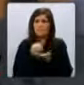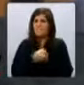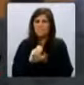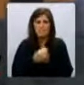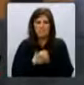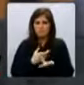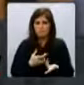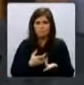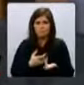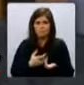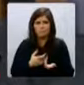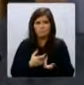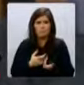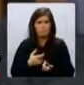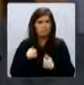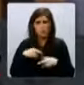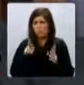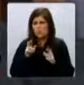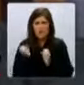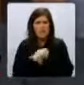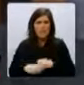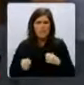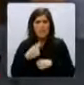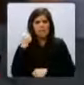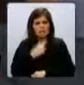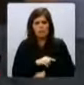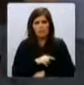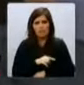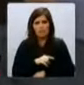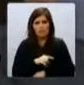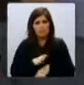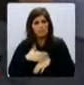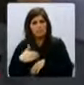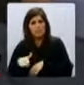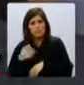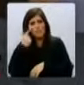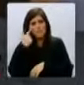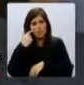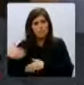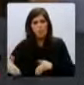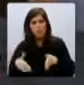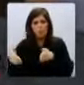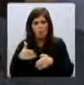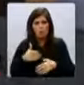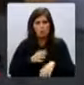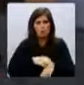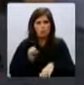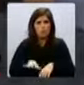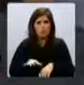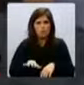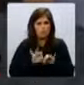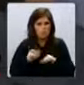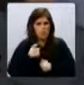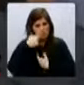mas rigorosamente a ninguém, que tenha que vir para a rua por circunstâncias como a minha,